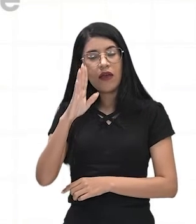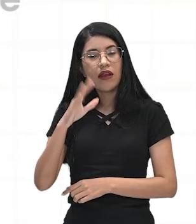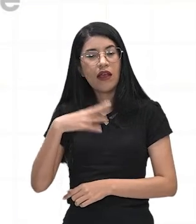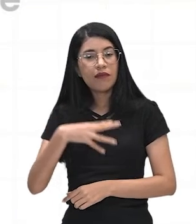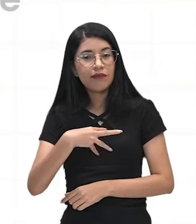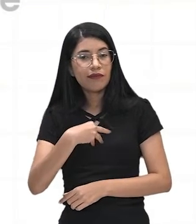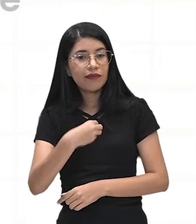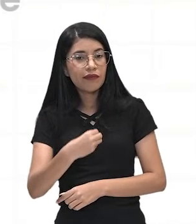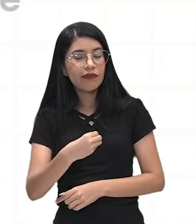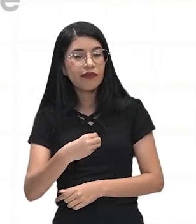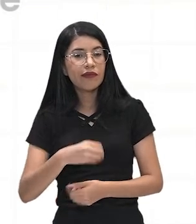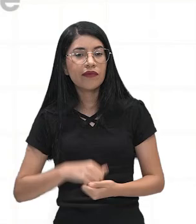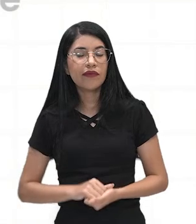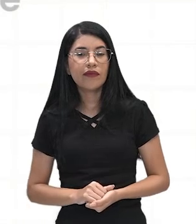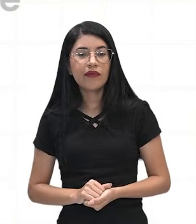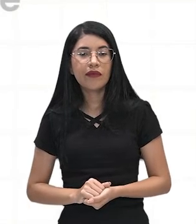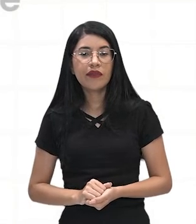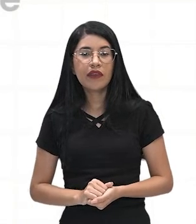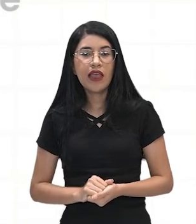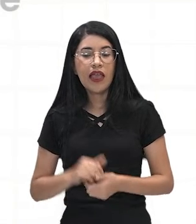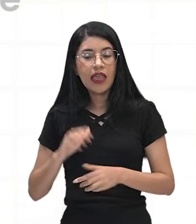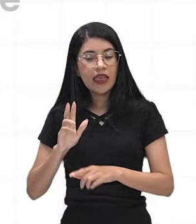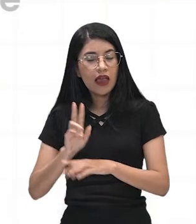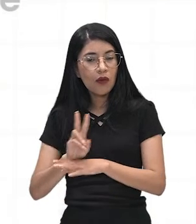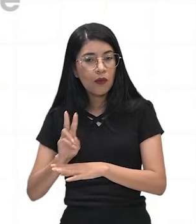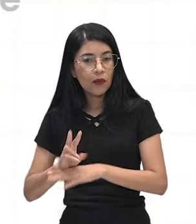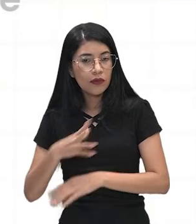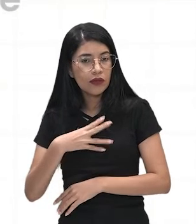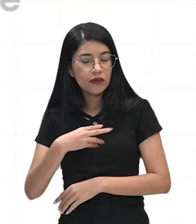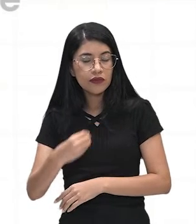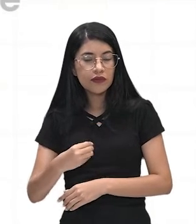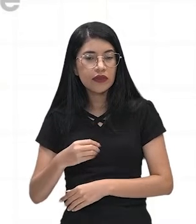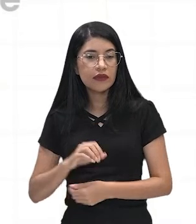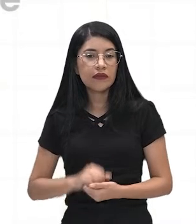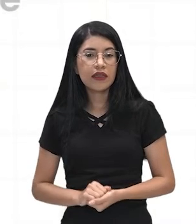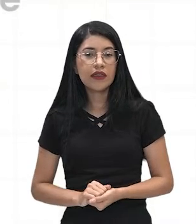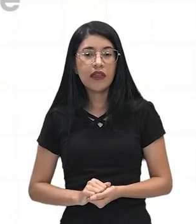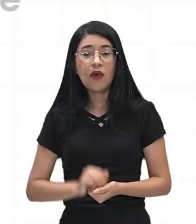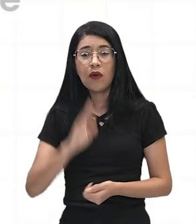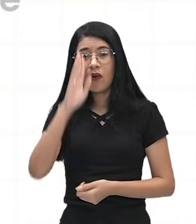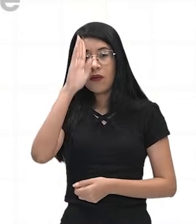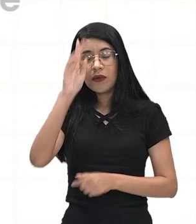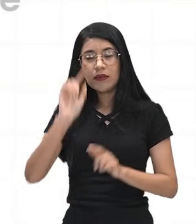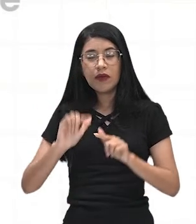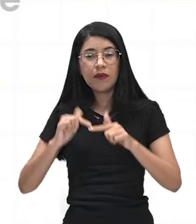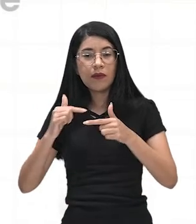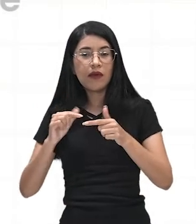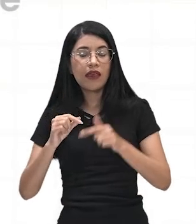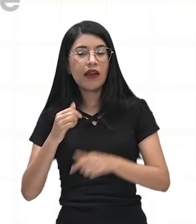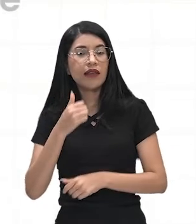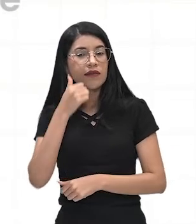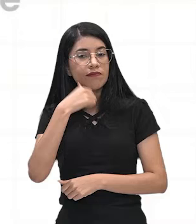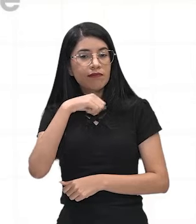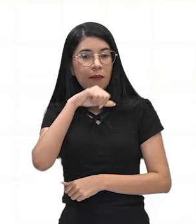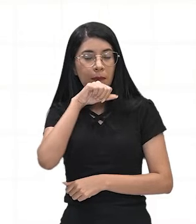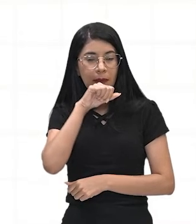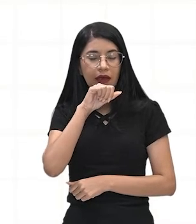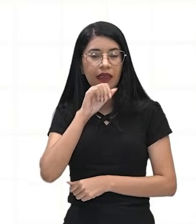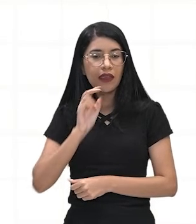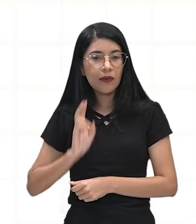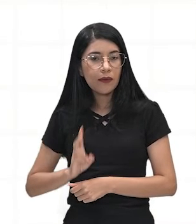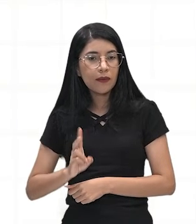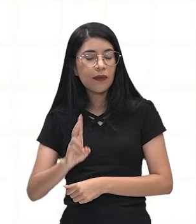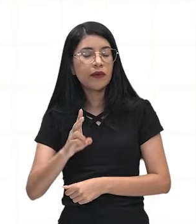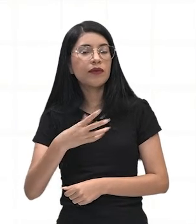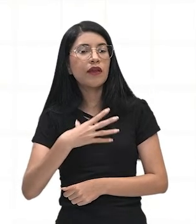maternidade e à criação de herdeiros. Sua principal função era ser mãe e garantir a